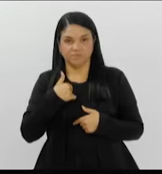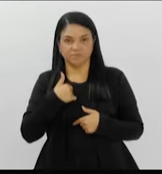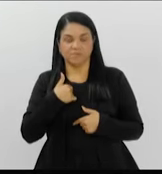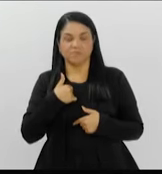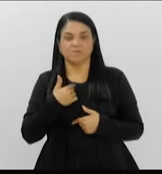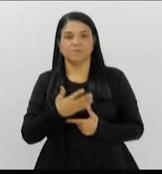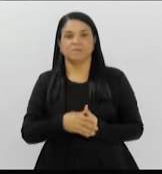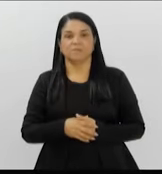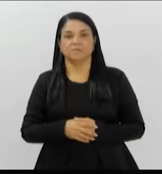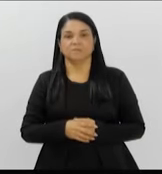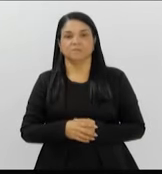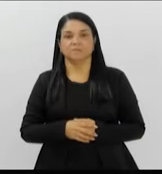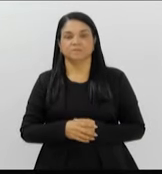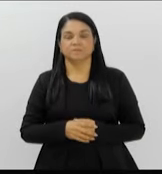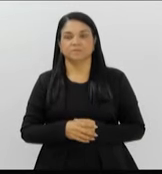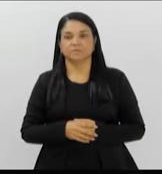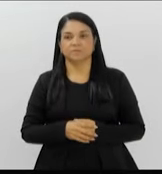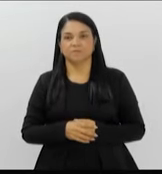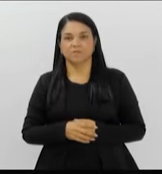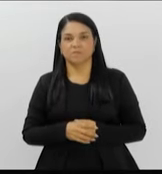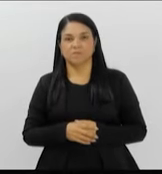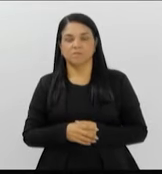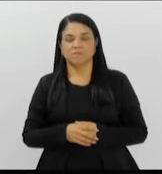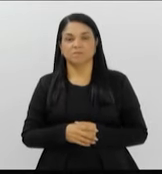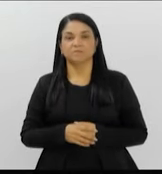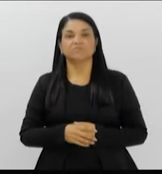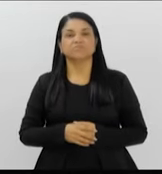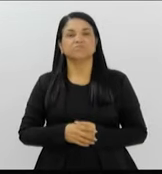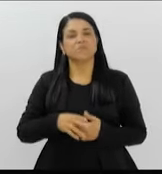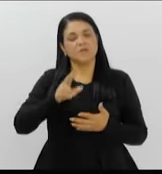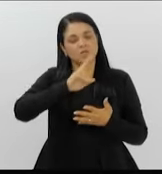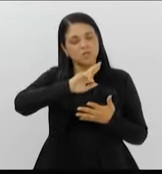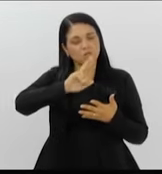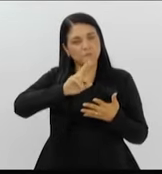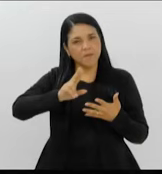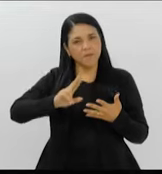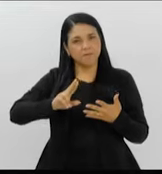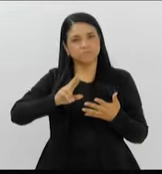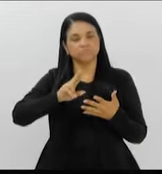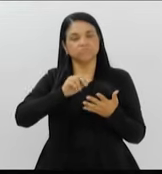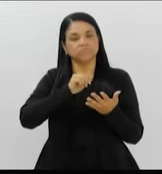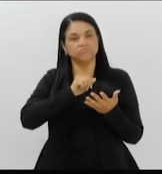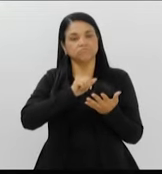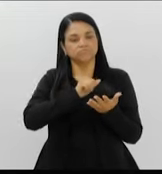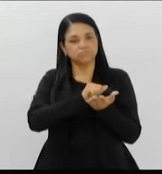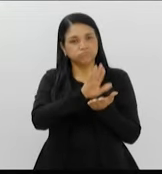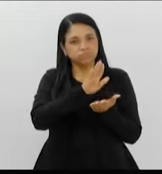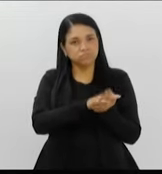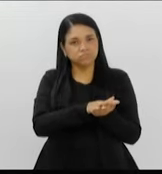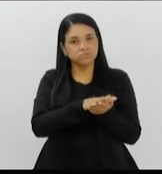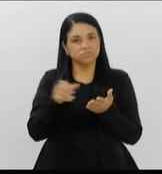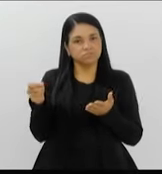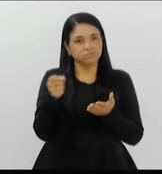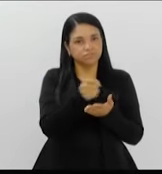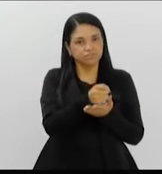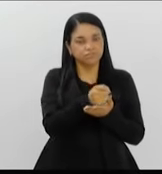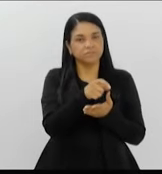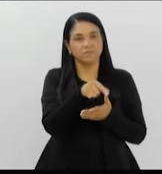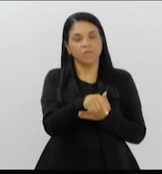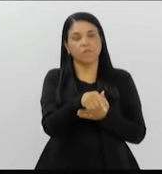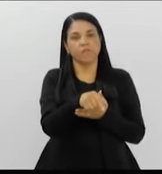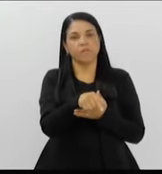Mas o curioso daquela nomeação e exoneração, que foi noticiada a